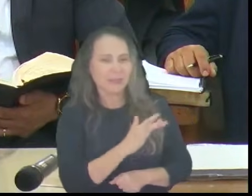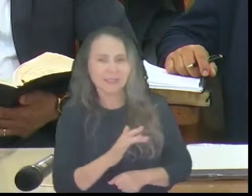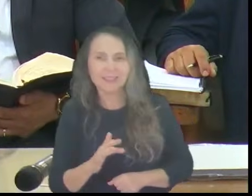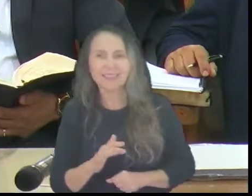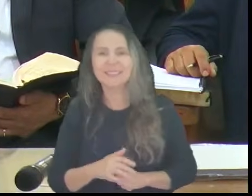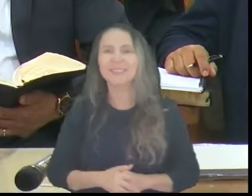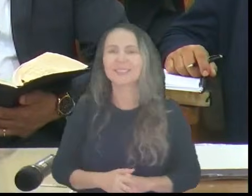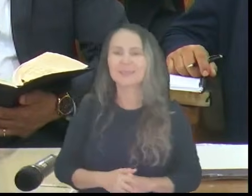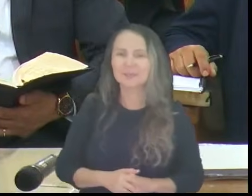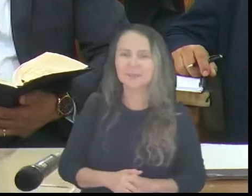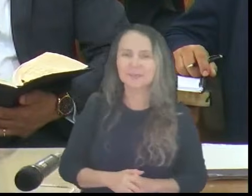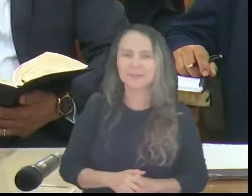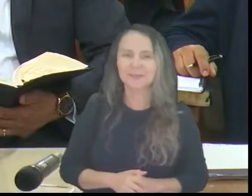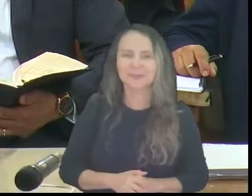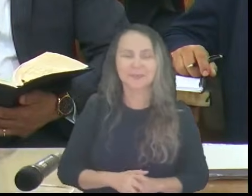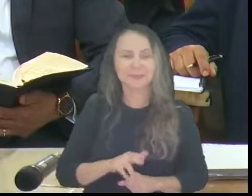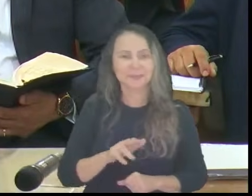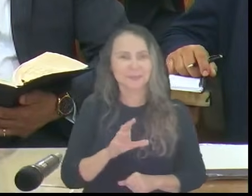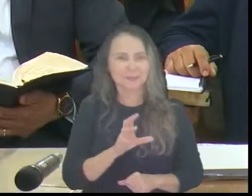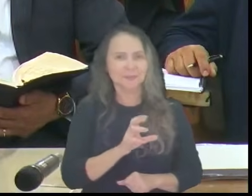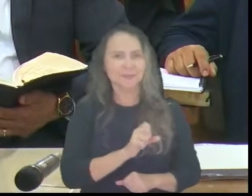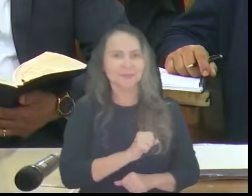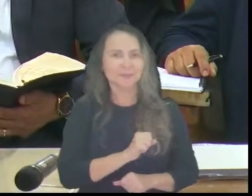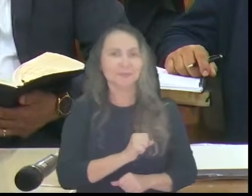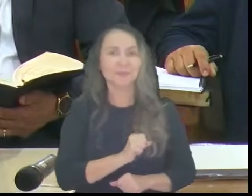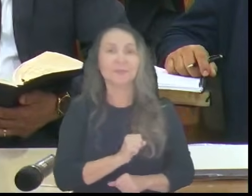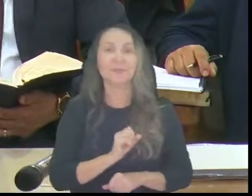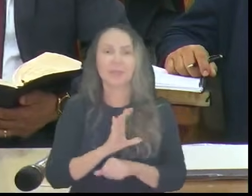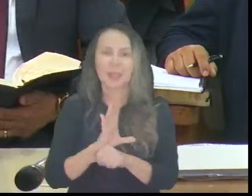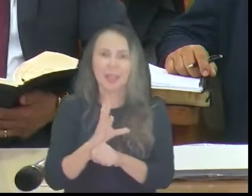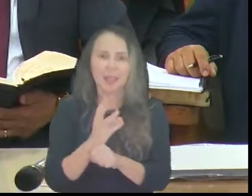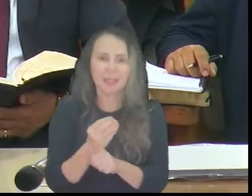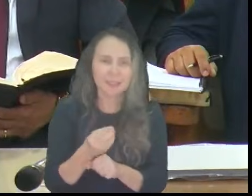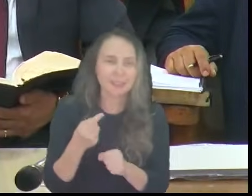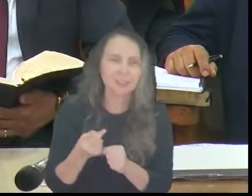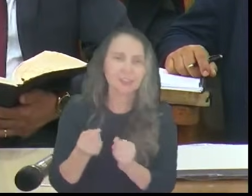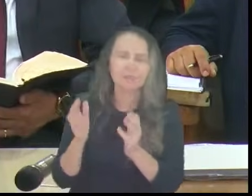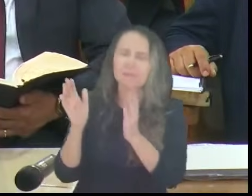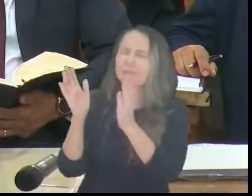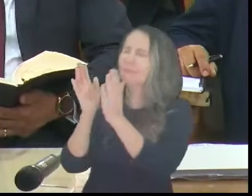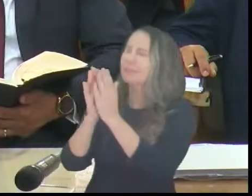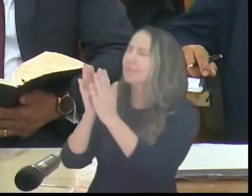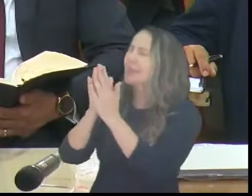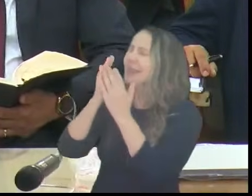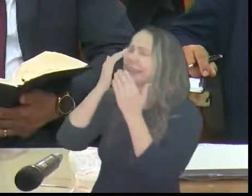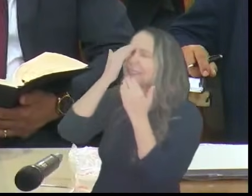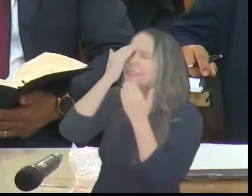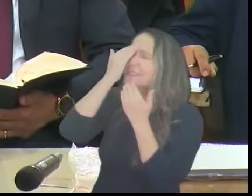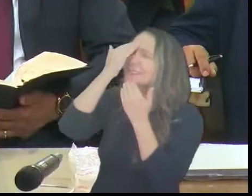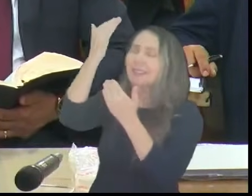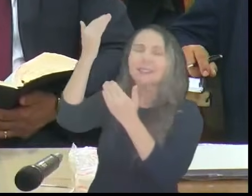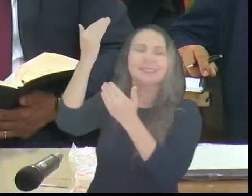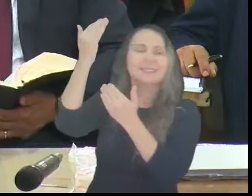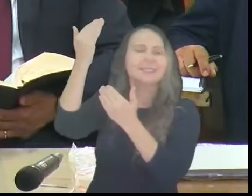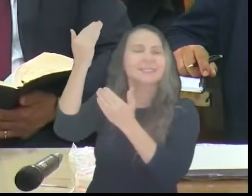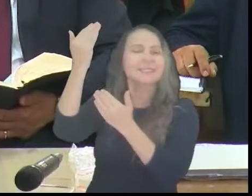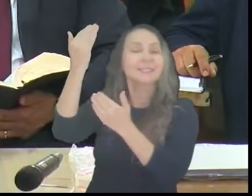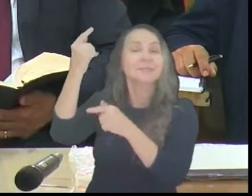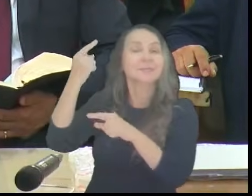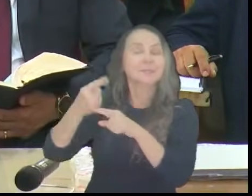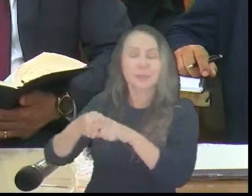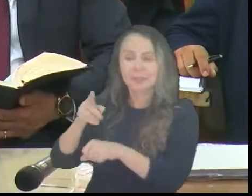amados, eles fizeram uma oração de quê? De gratidão pelo